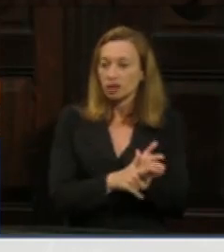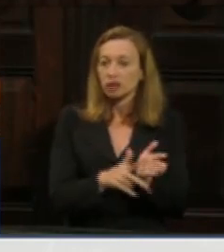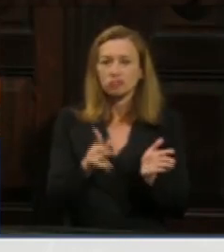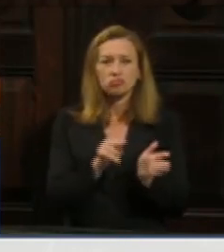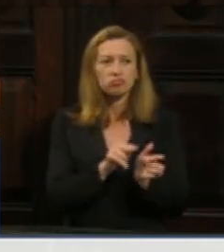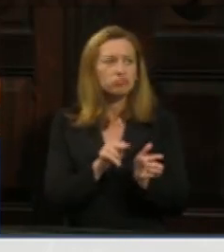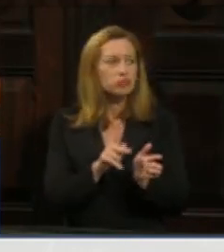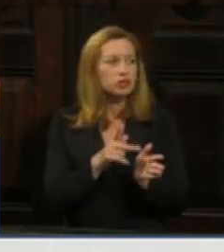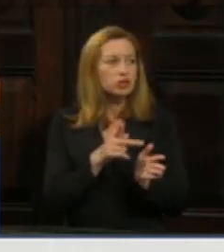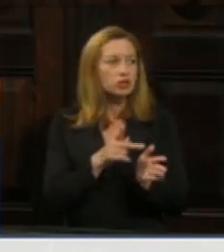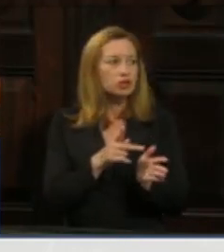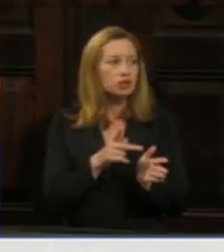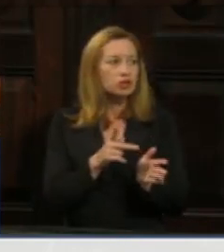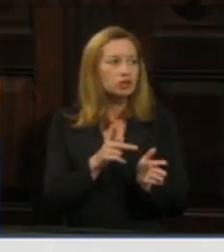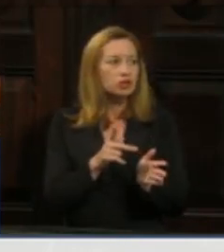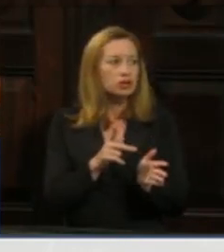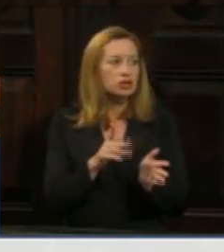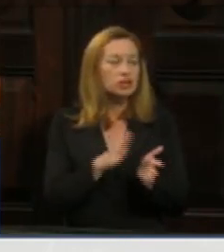população brasileira.